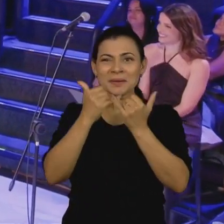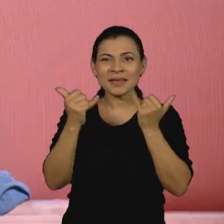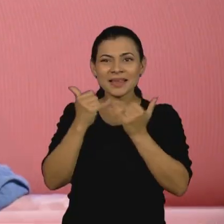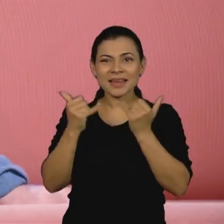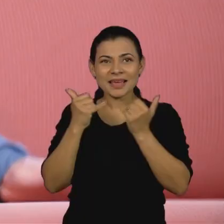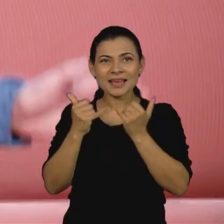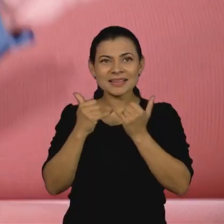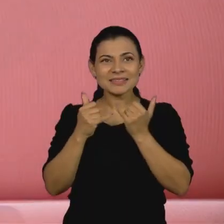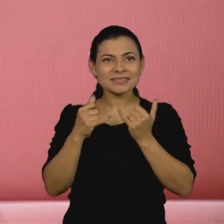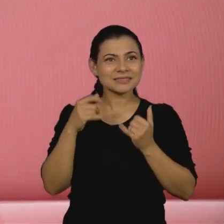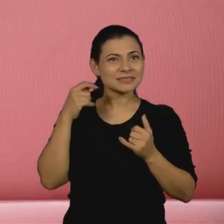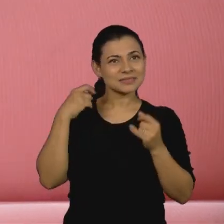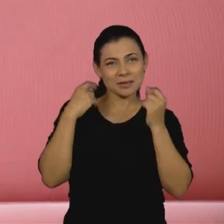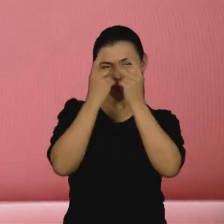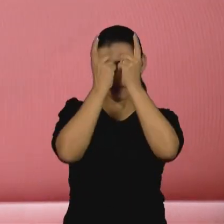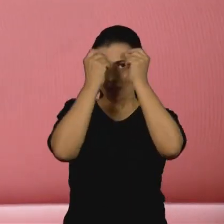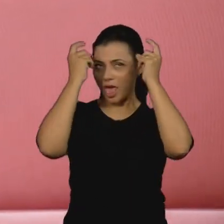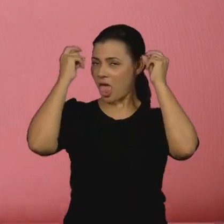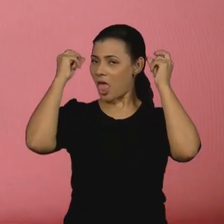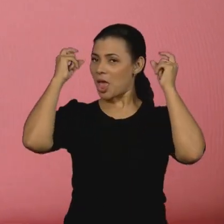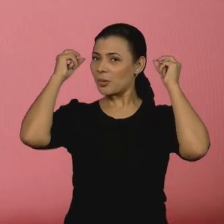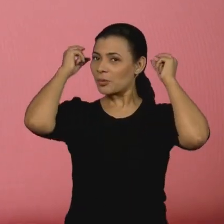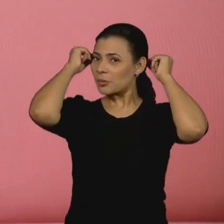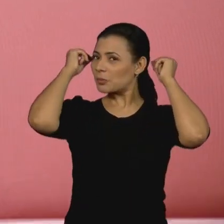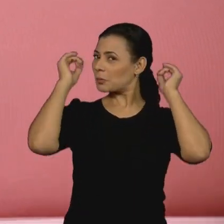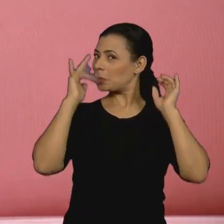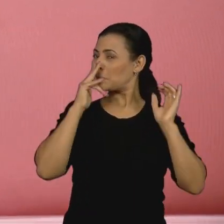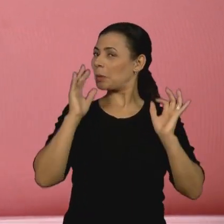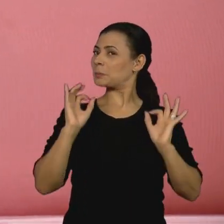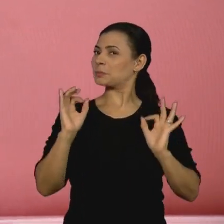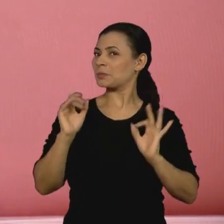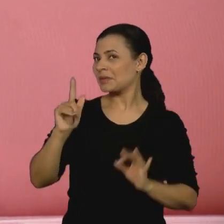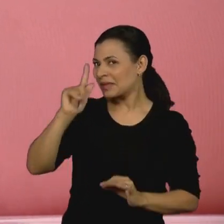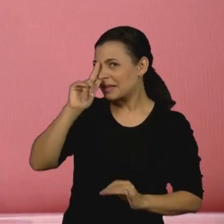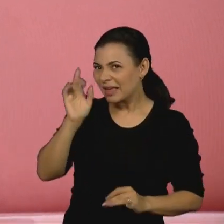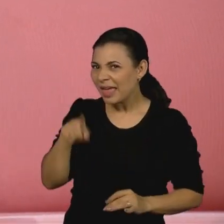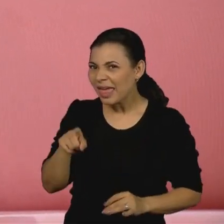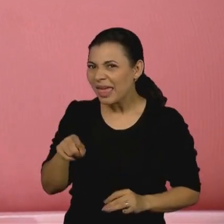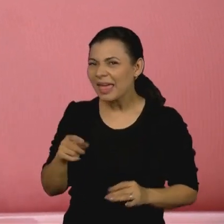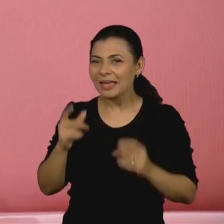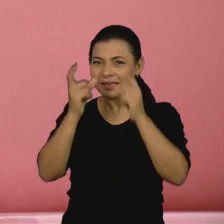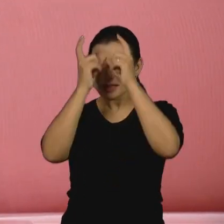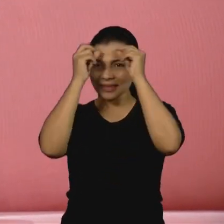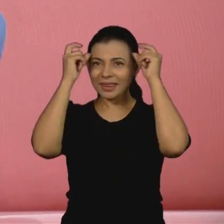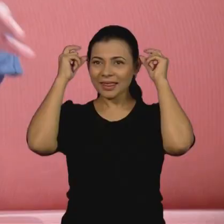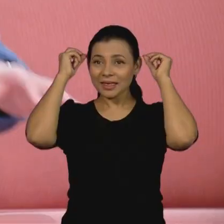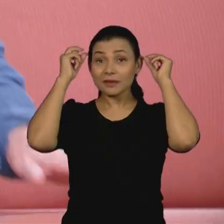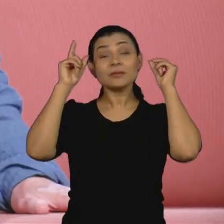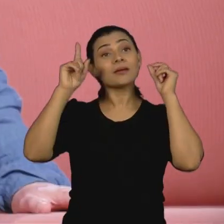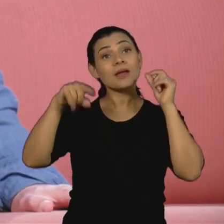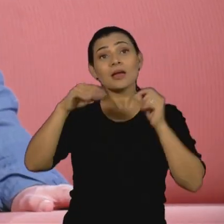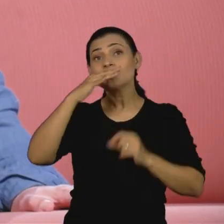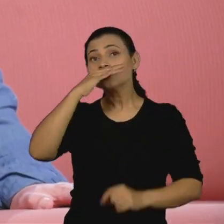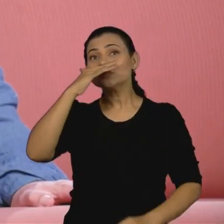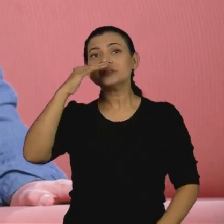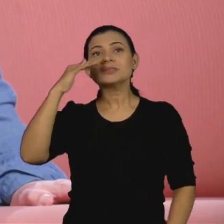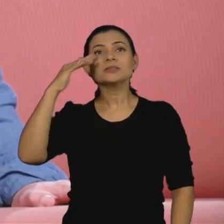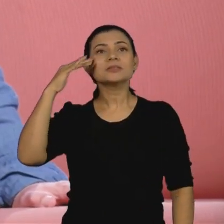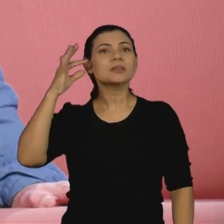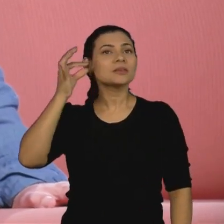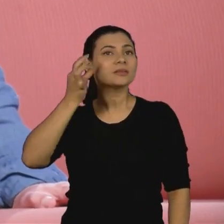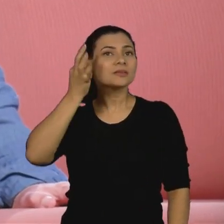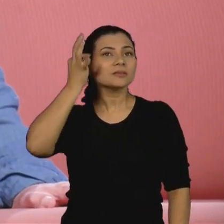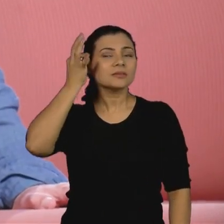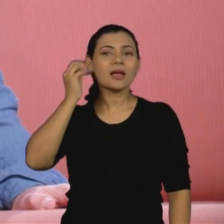vira, né? Vira uma espécie de... Meio grego, meio romano. Mas, na real, é o cheiro da arruda que